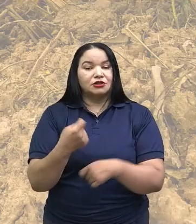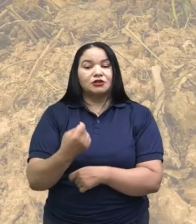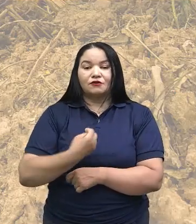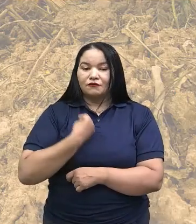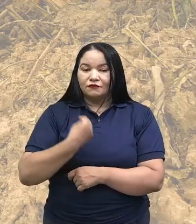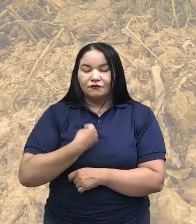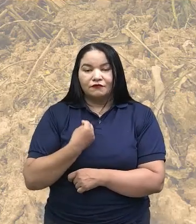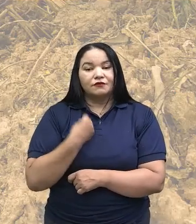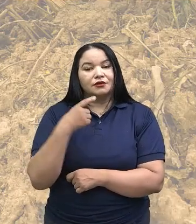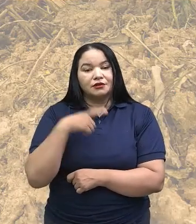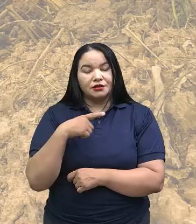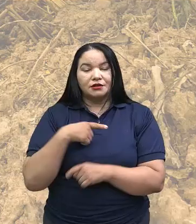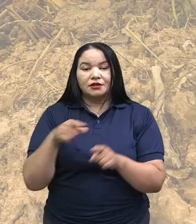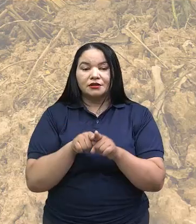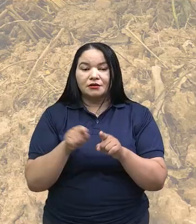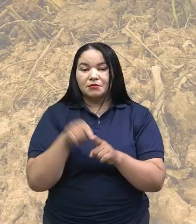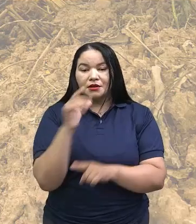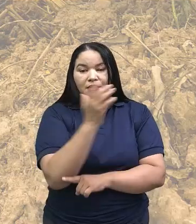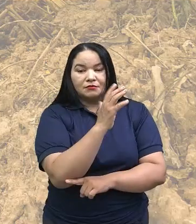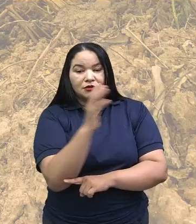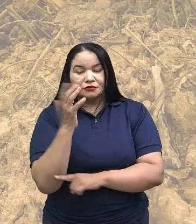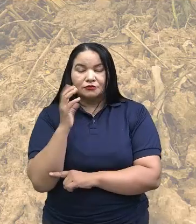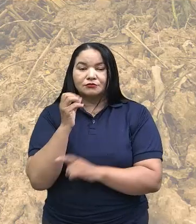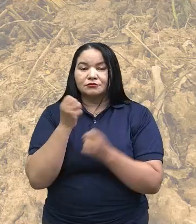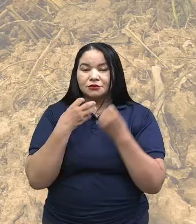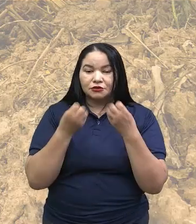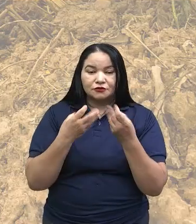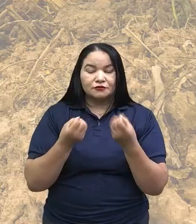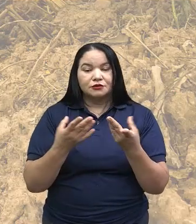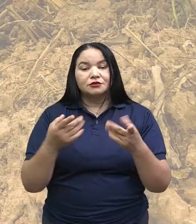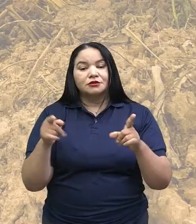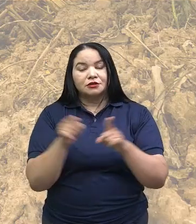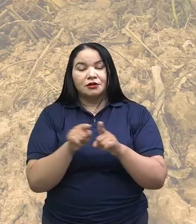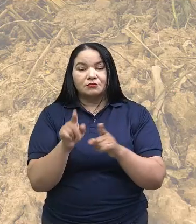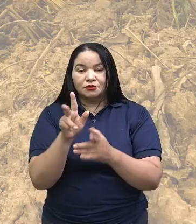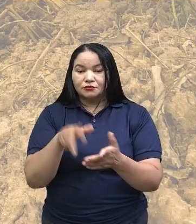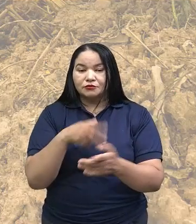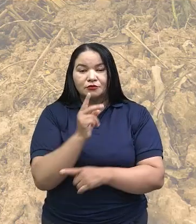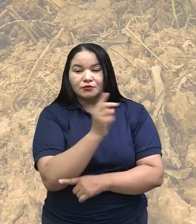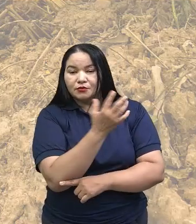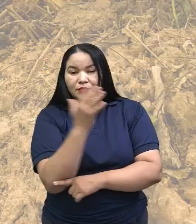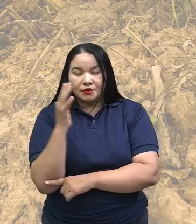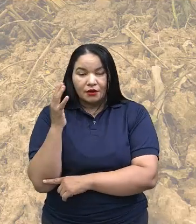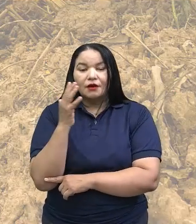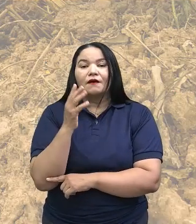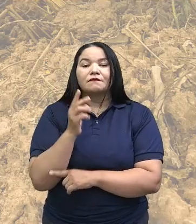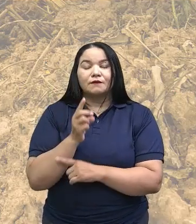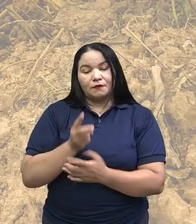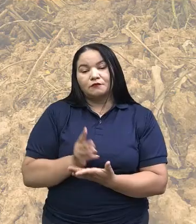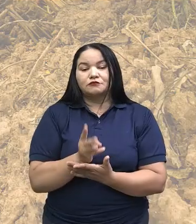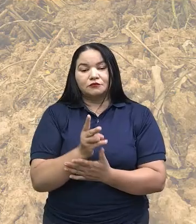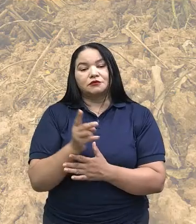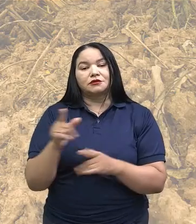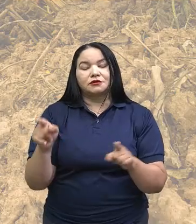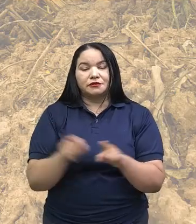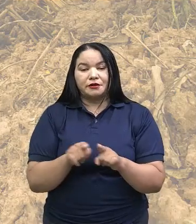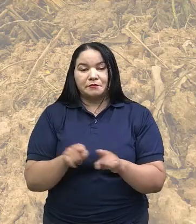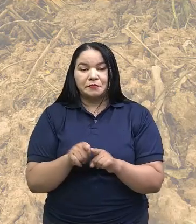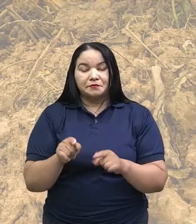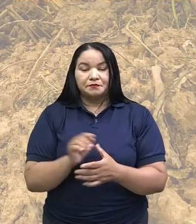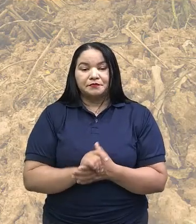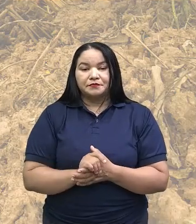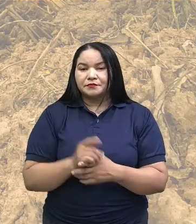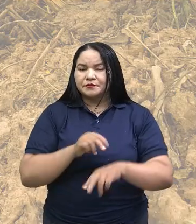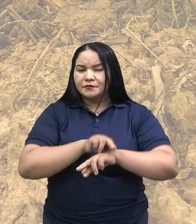os benefícios da Amazônia em pé, da Amazônia aí com os seus, digamos assim,